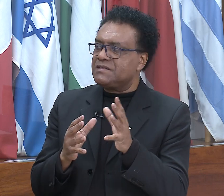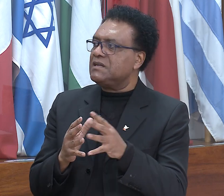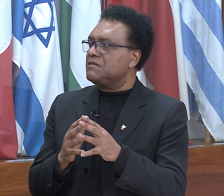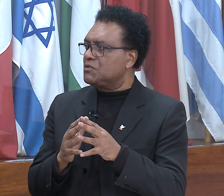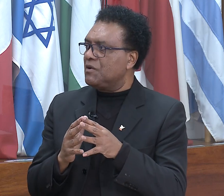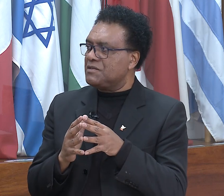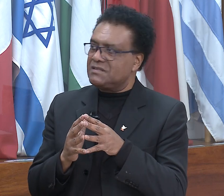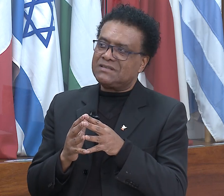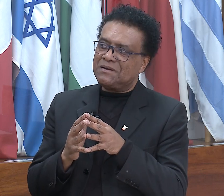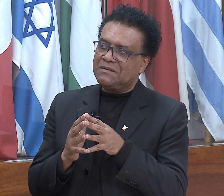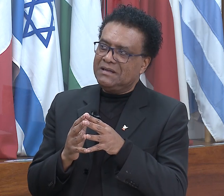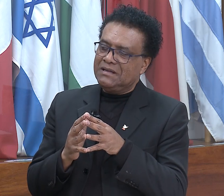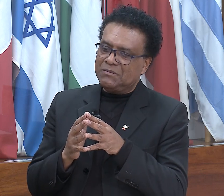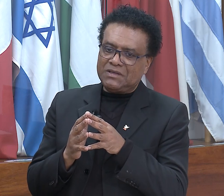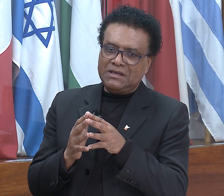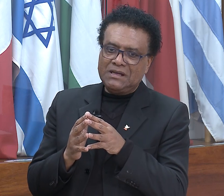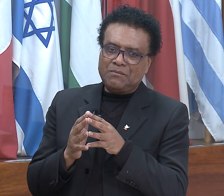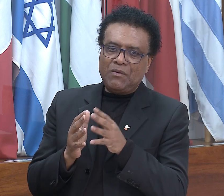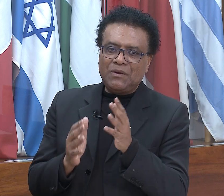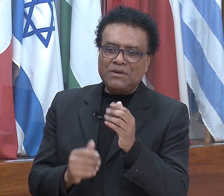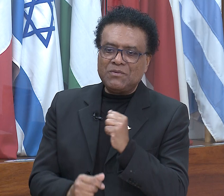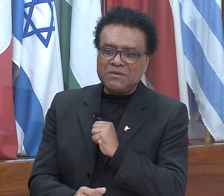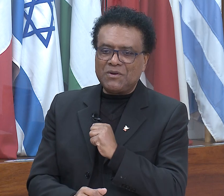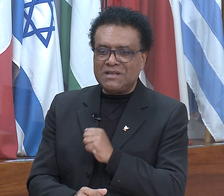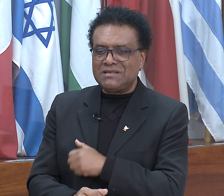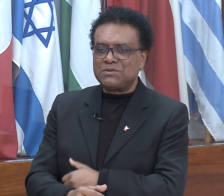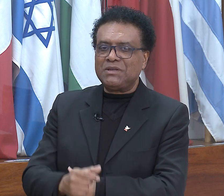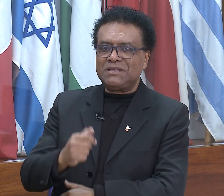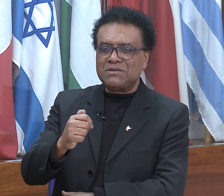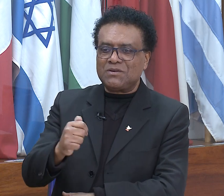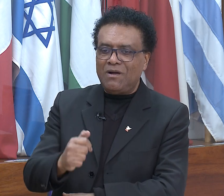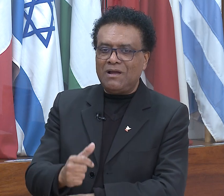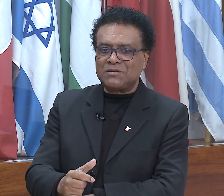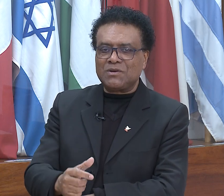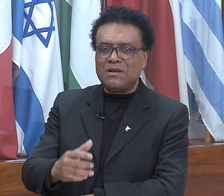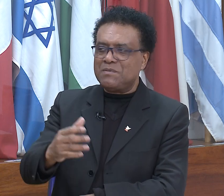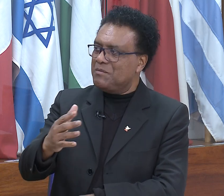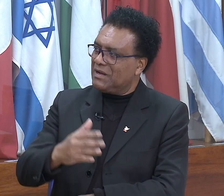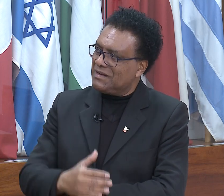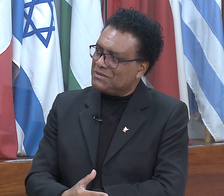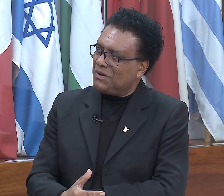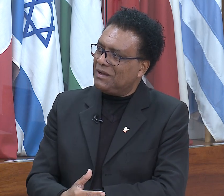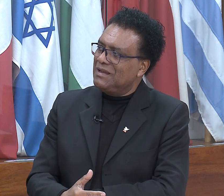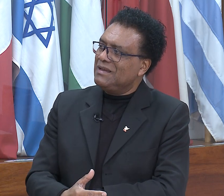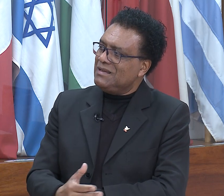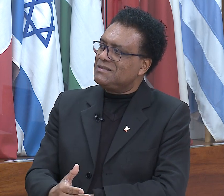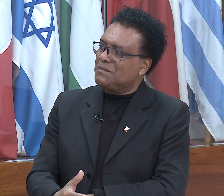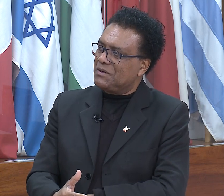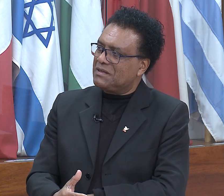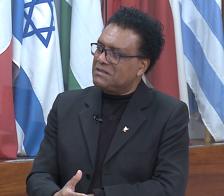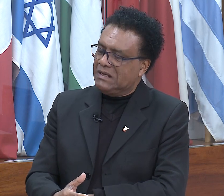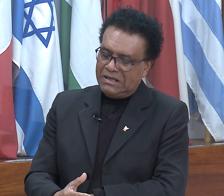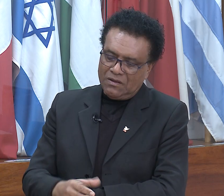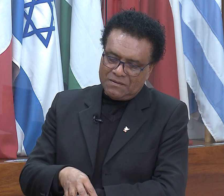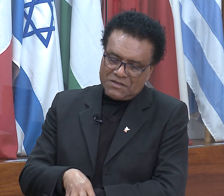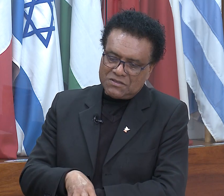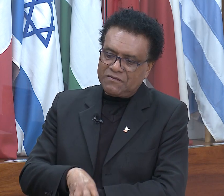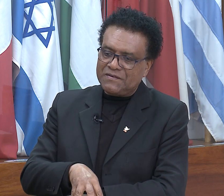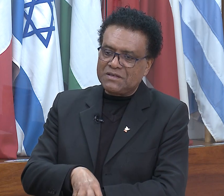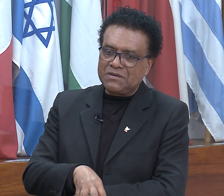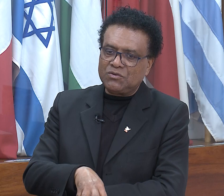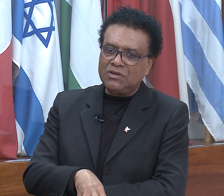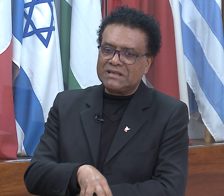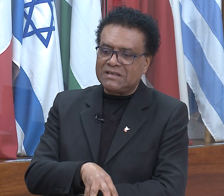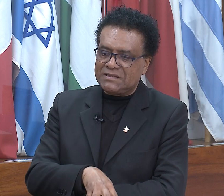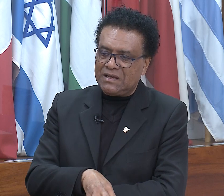tempo evidenciando a escola onde eles estão porque para o aluno é muito importante eu sou campeão por aquela escola isso é importante e obviamente